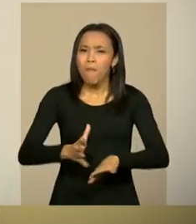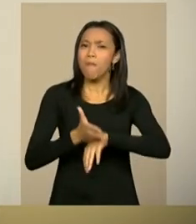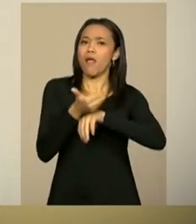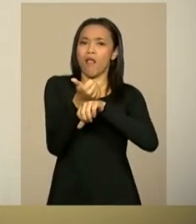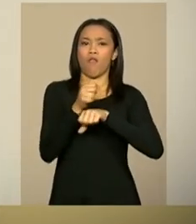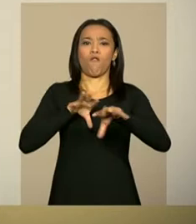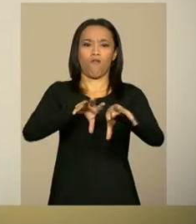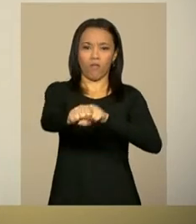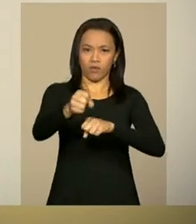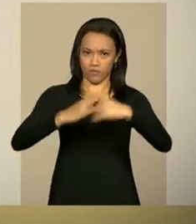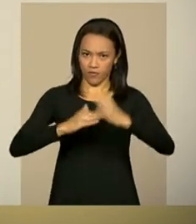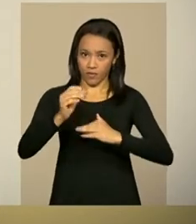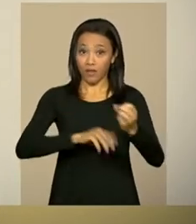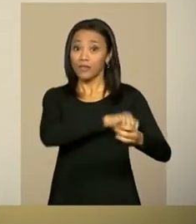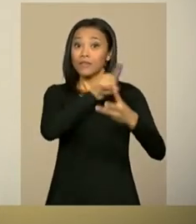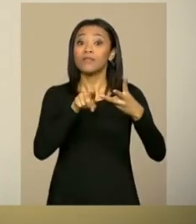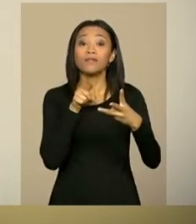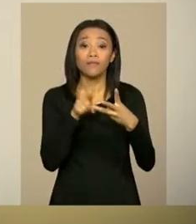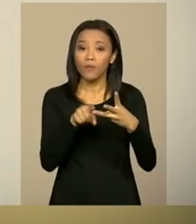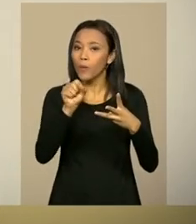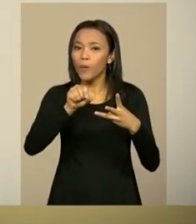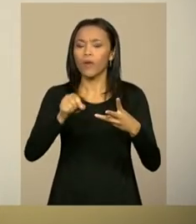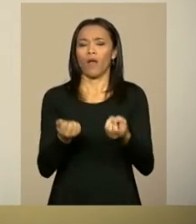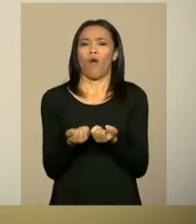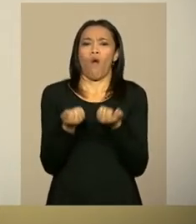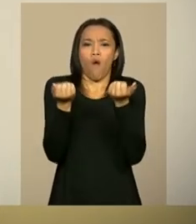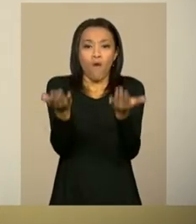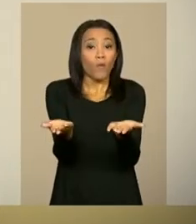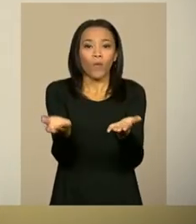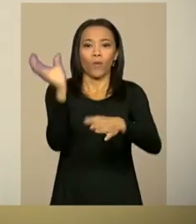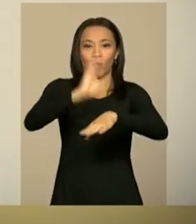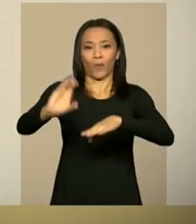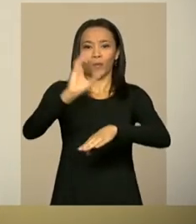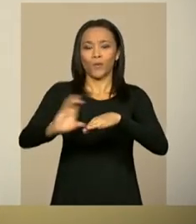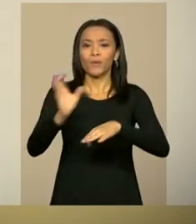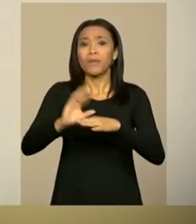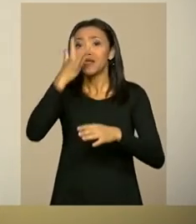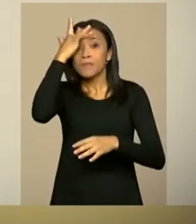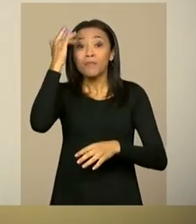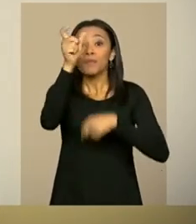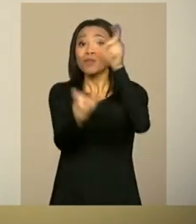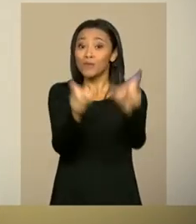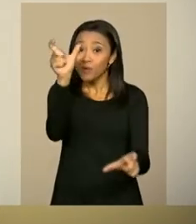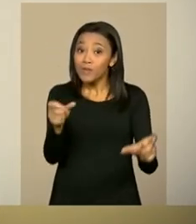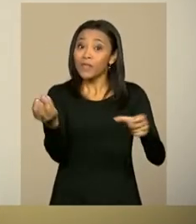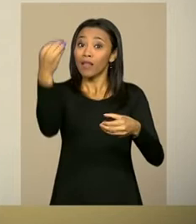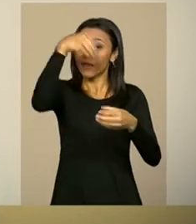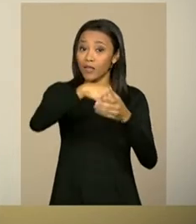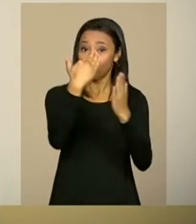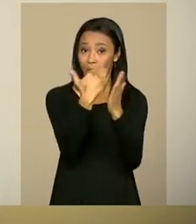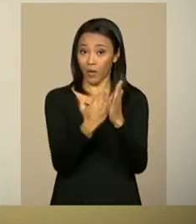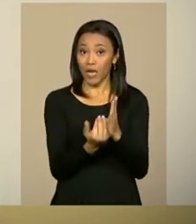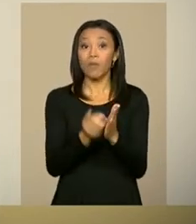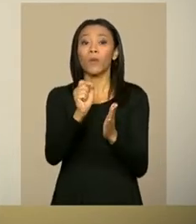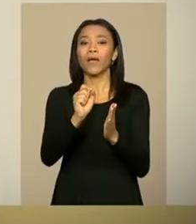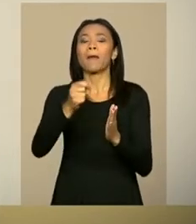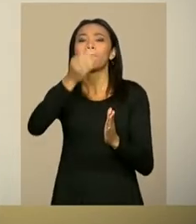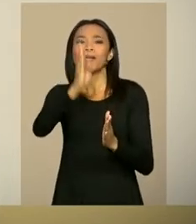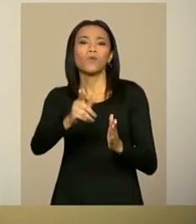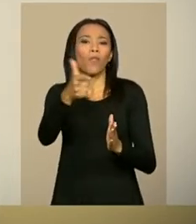formação profissional e terceiro oferecendo cursos para as pessoas que estão no programa Brasil sem miséria